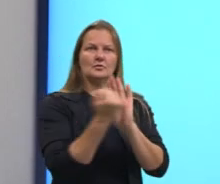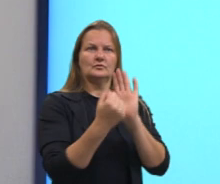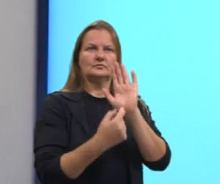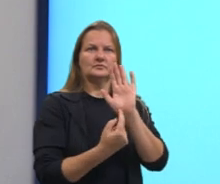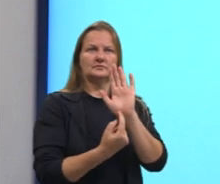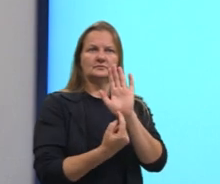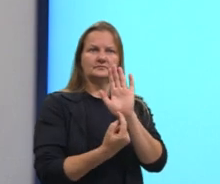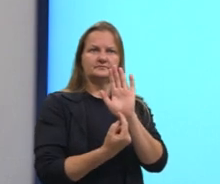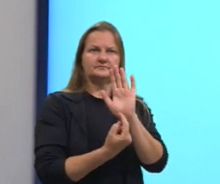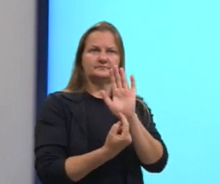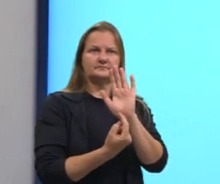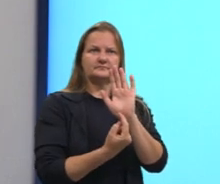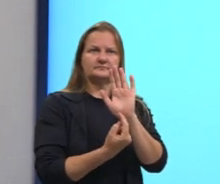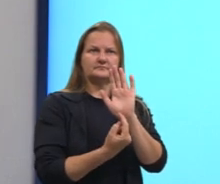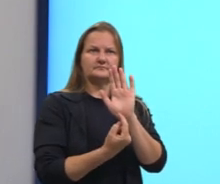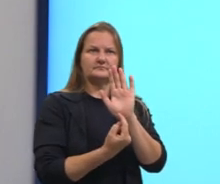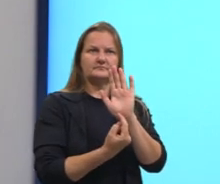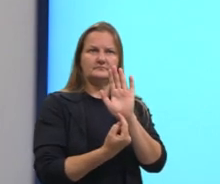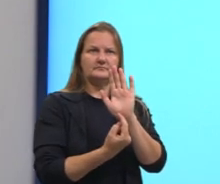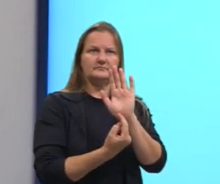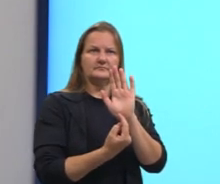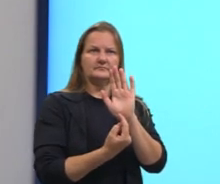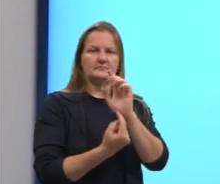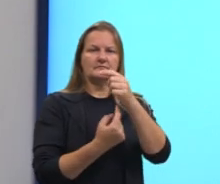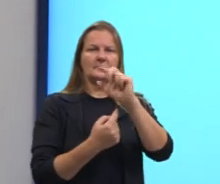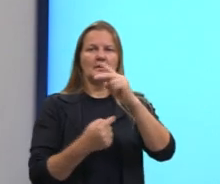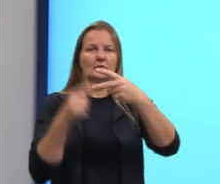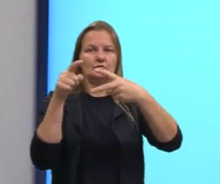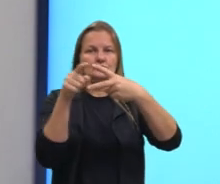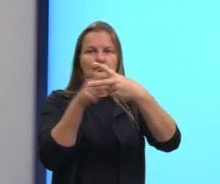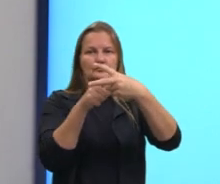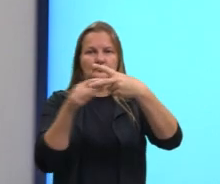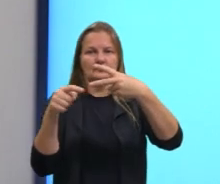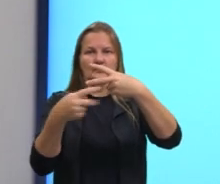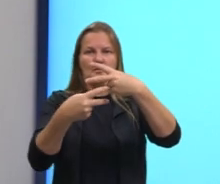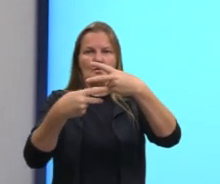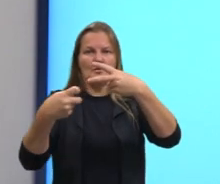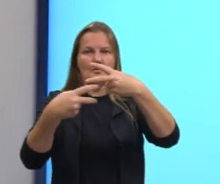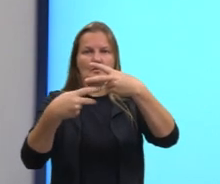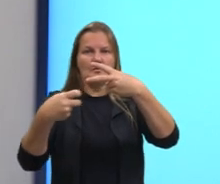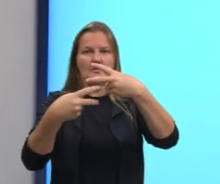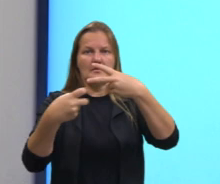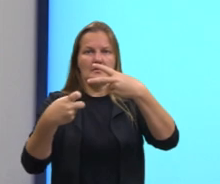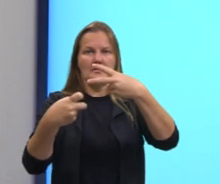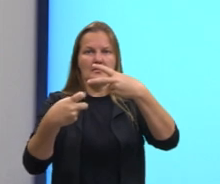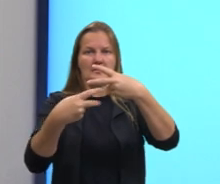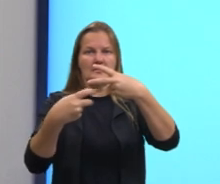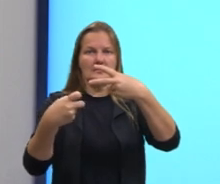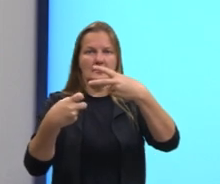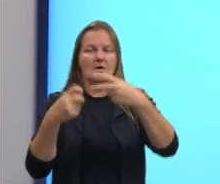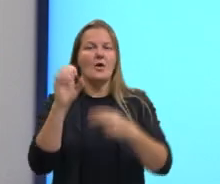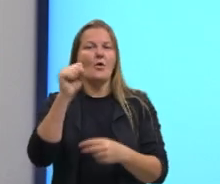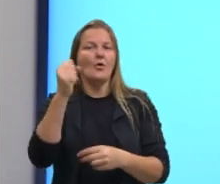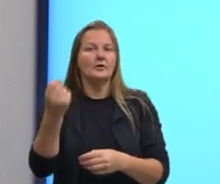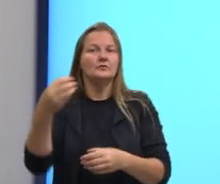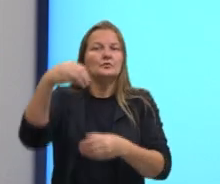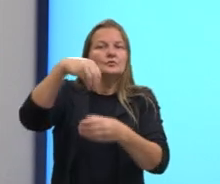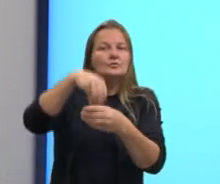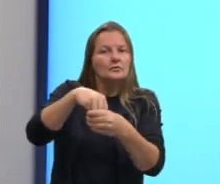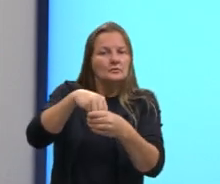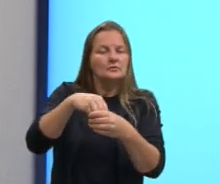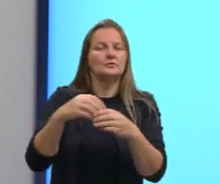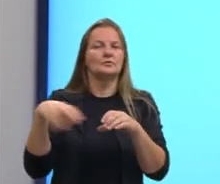tem um traço embaixo desse dessa flechinha significa que o número 8 é incluso nesse